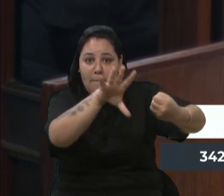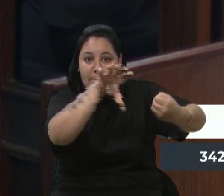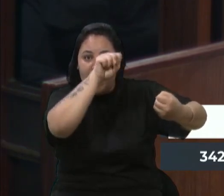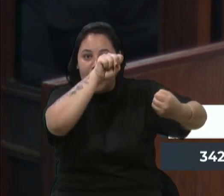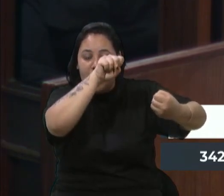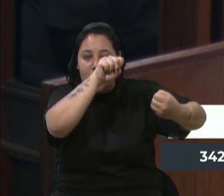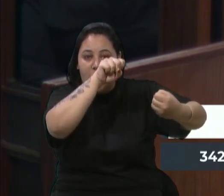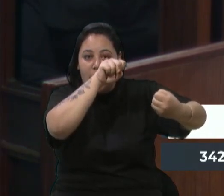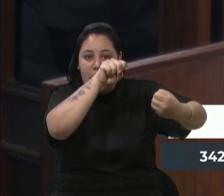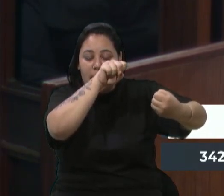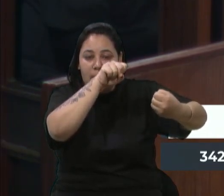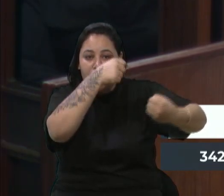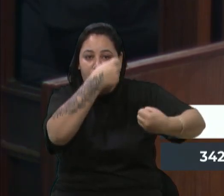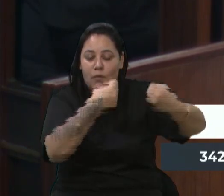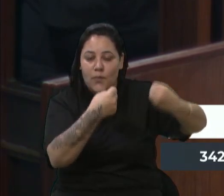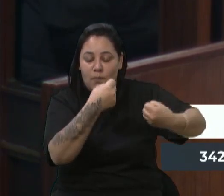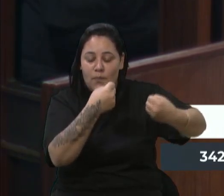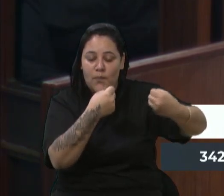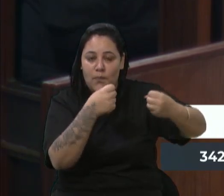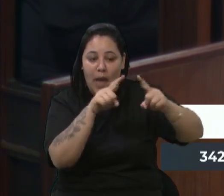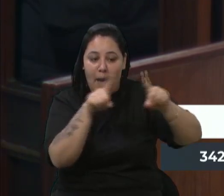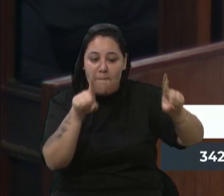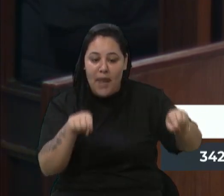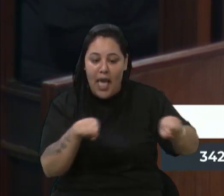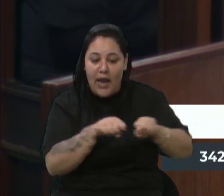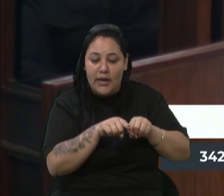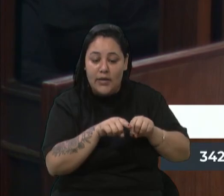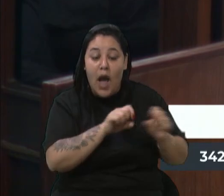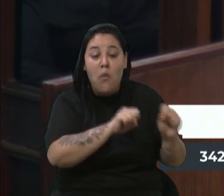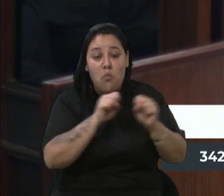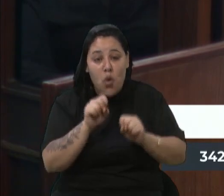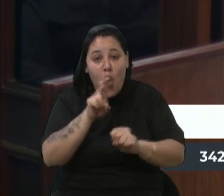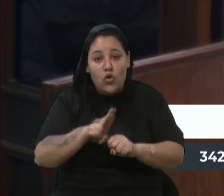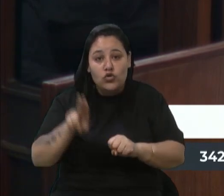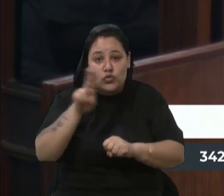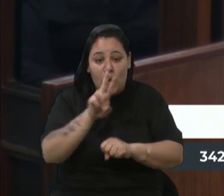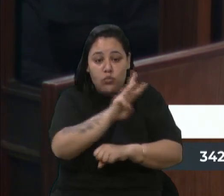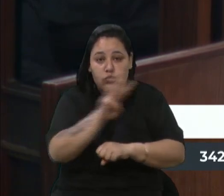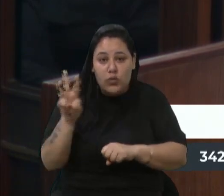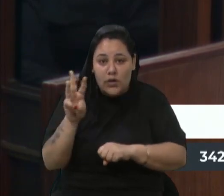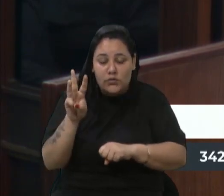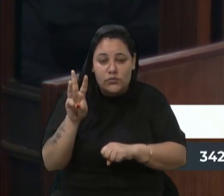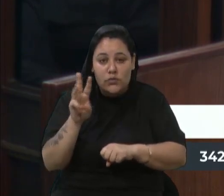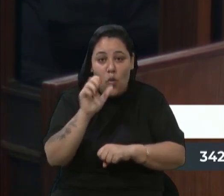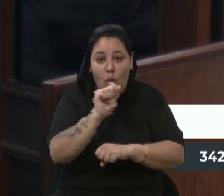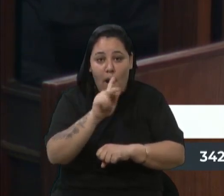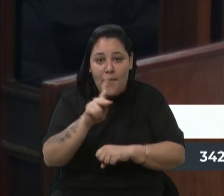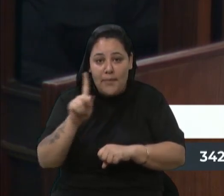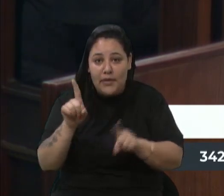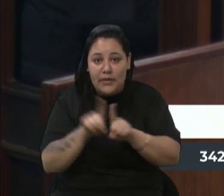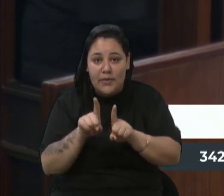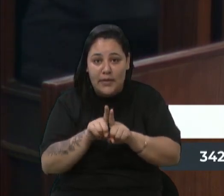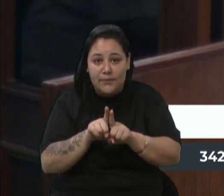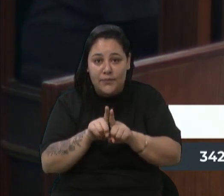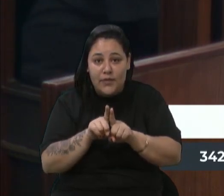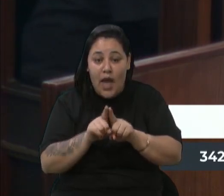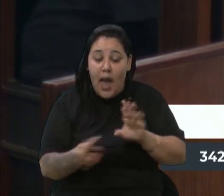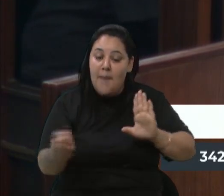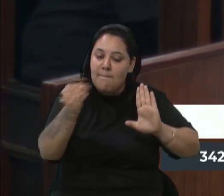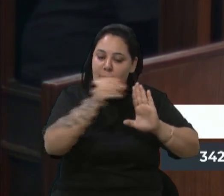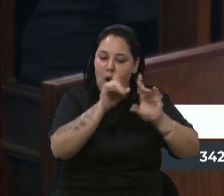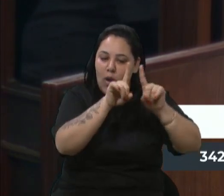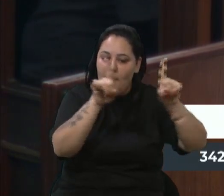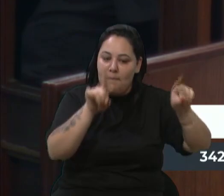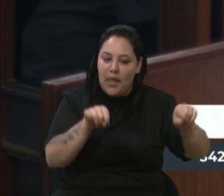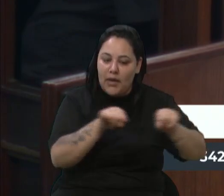pagar, será possível utilizar o site ou aplicativo da concessionária e, informando a placa, realizar o pagamento. O sistema